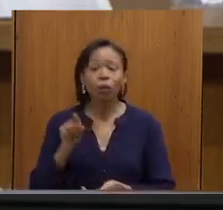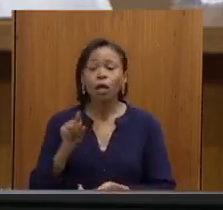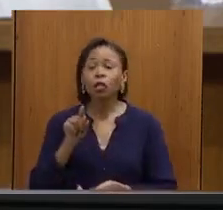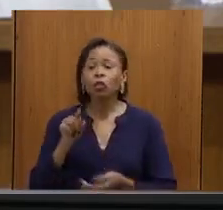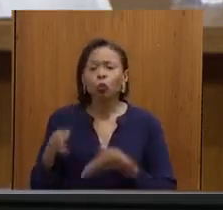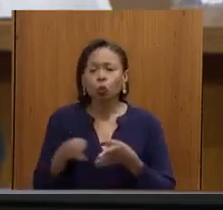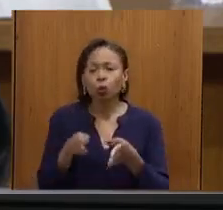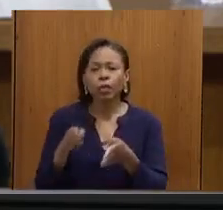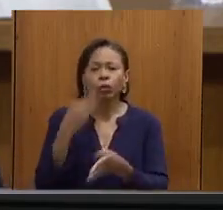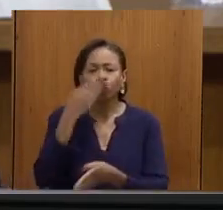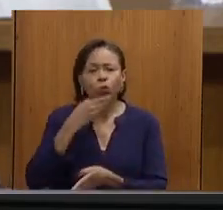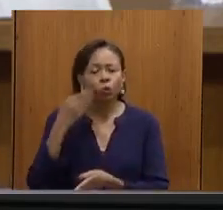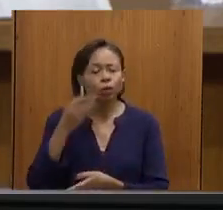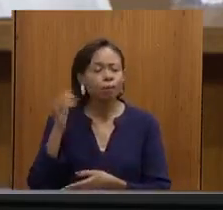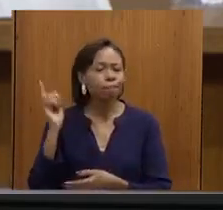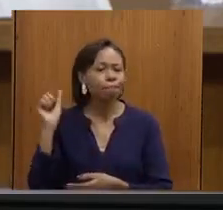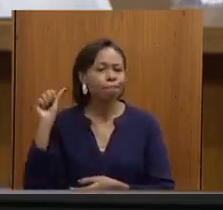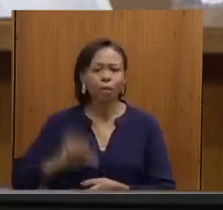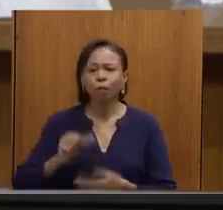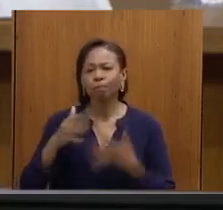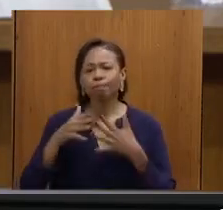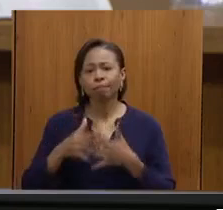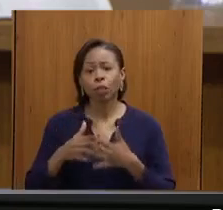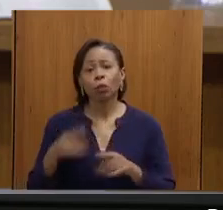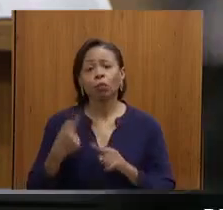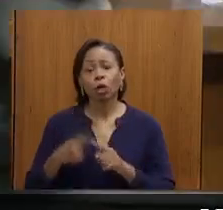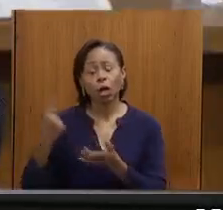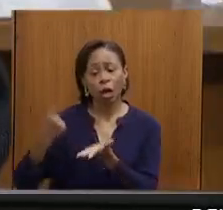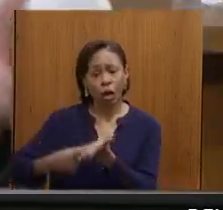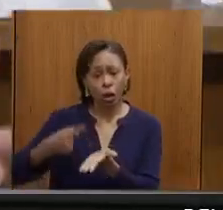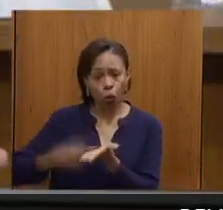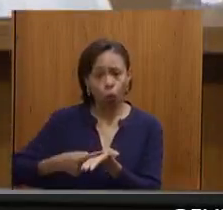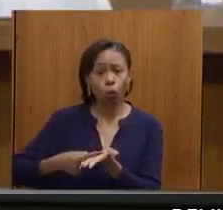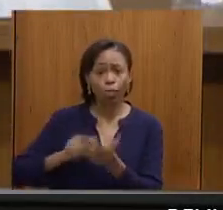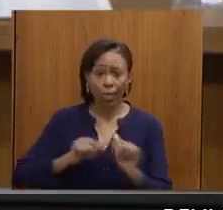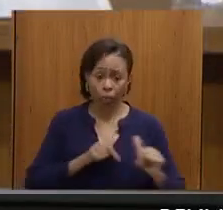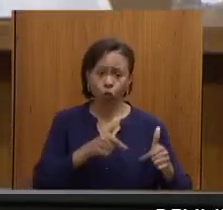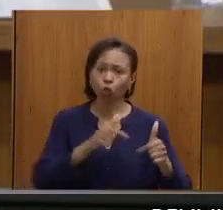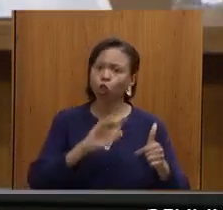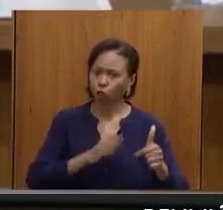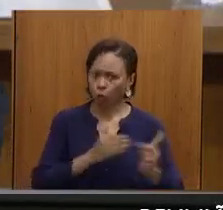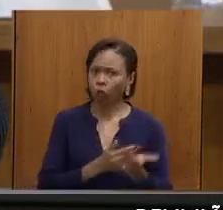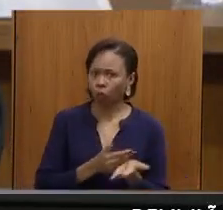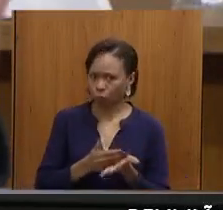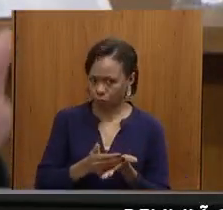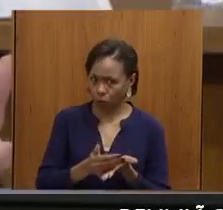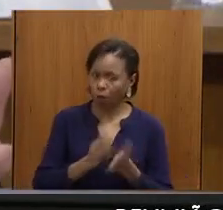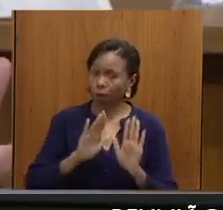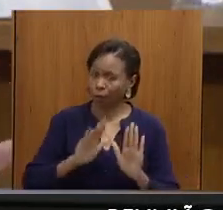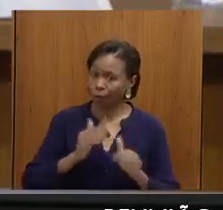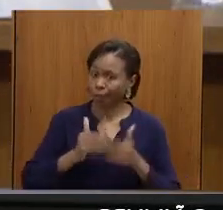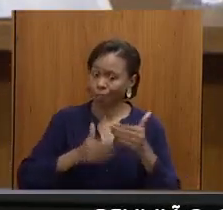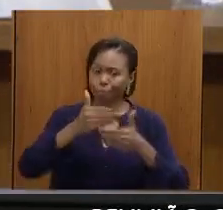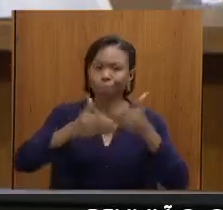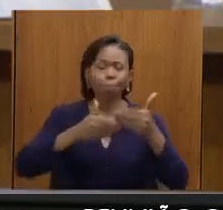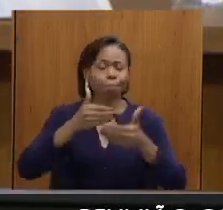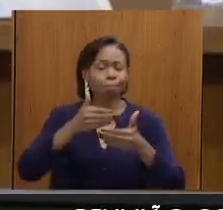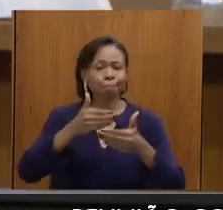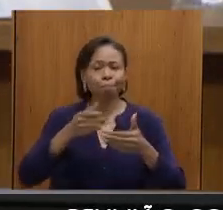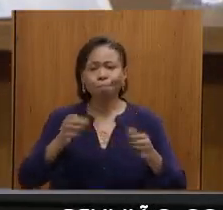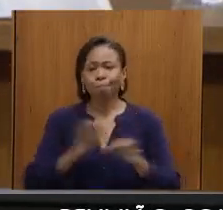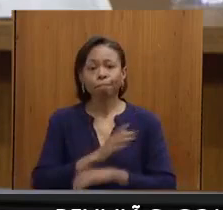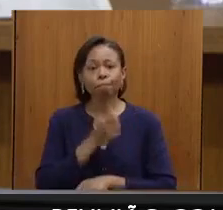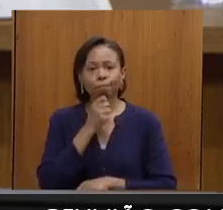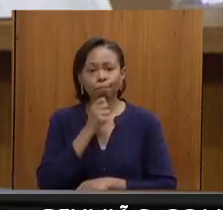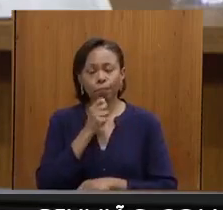complexo, porque nós estamos tratando de um acordo cujas ações foram iniciadas, não têm sido bem executadas, mas a gente tem que